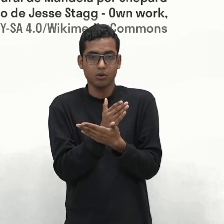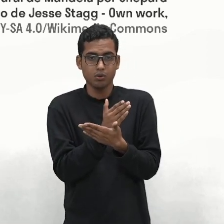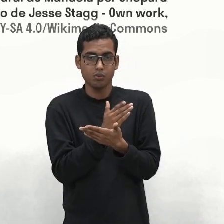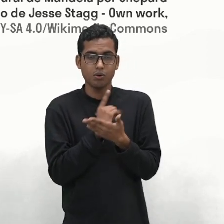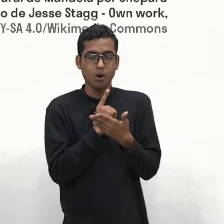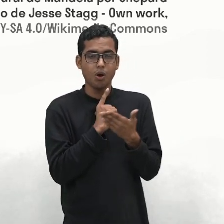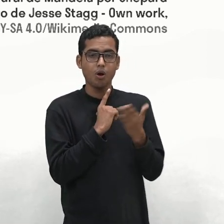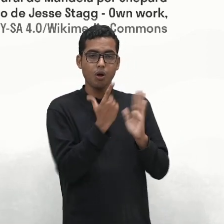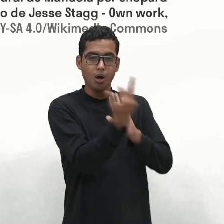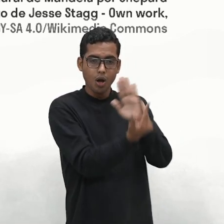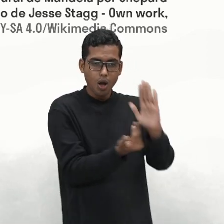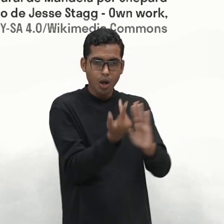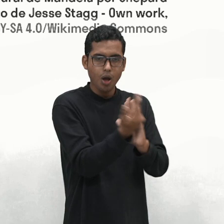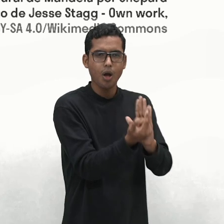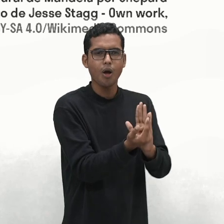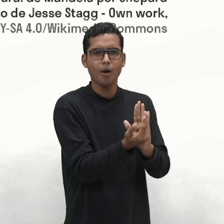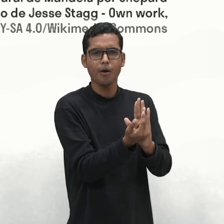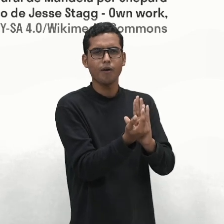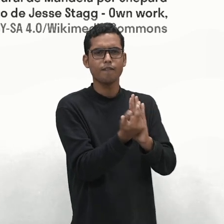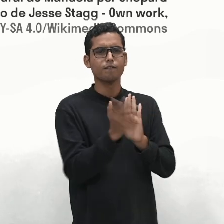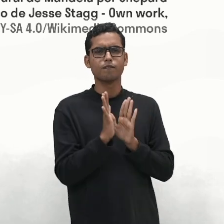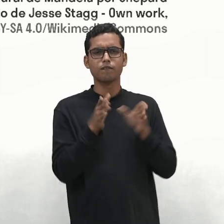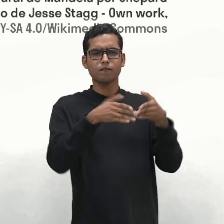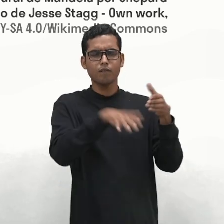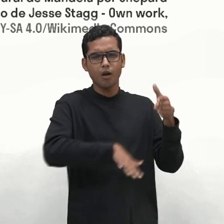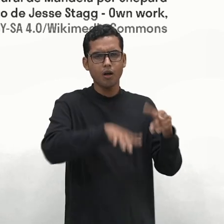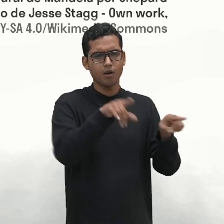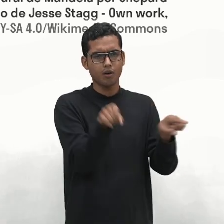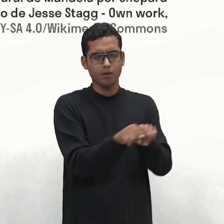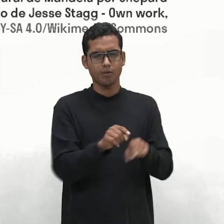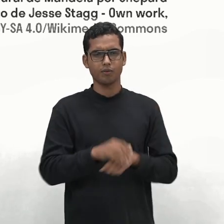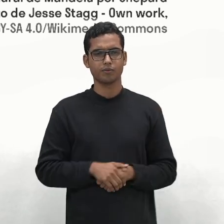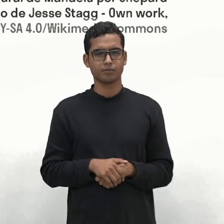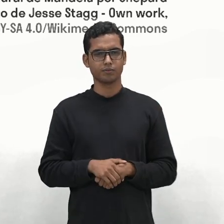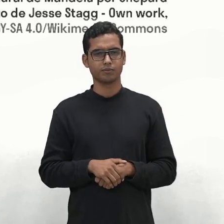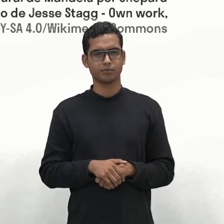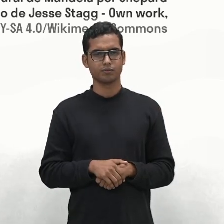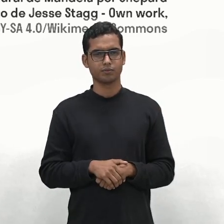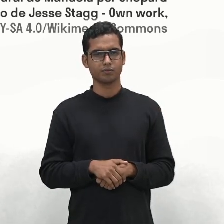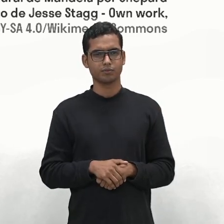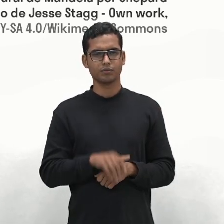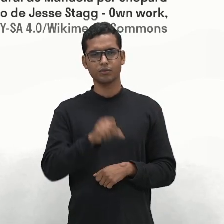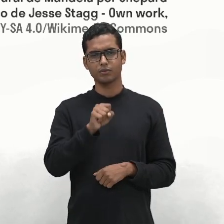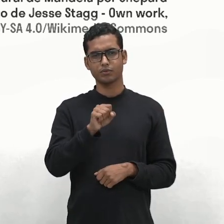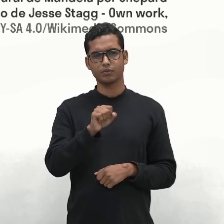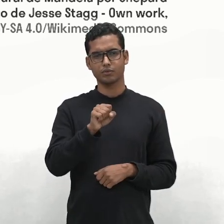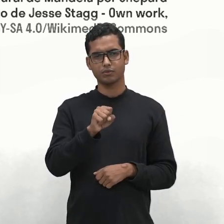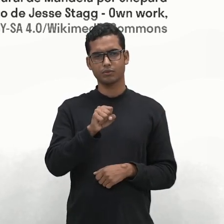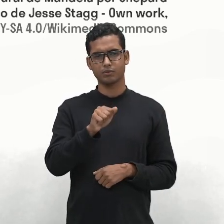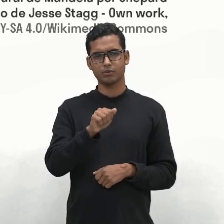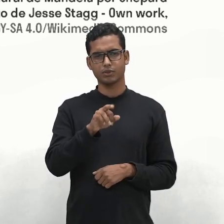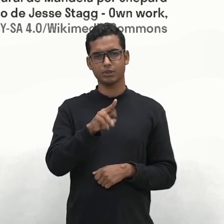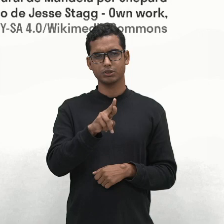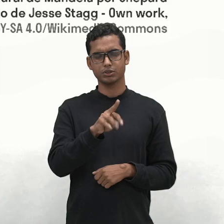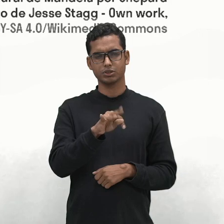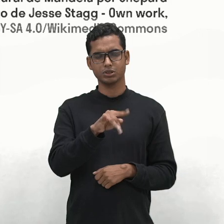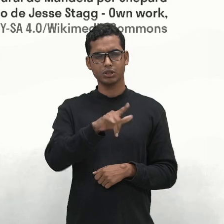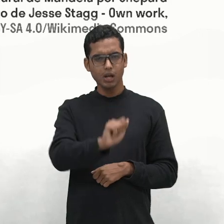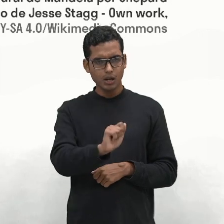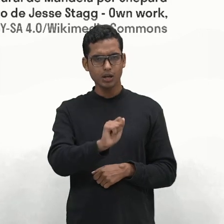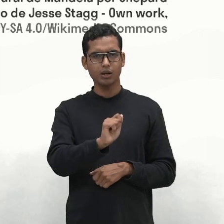né? E que envolve as satíricas e políticas. Então, fazer